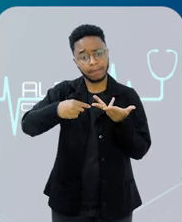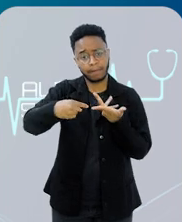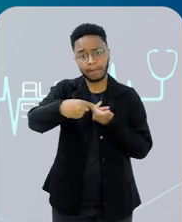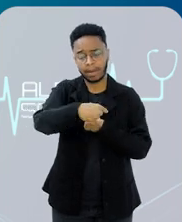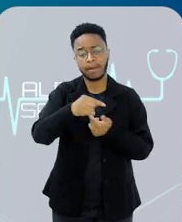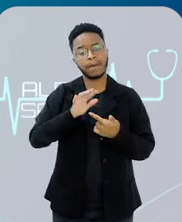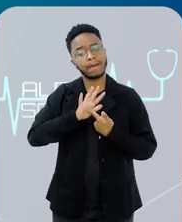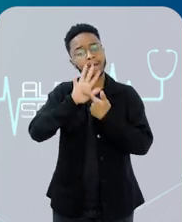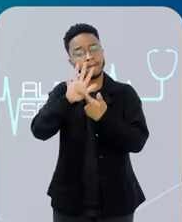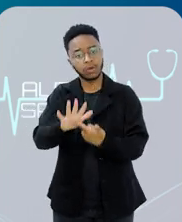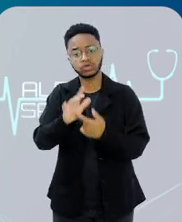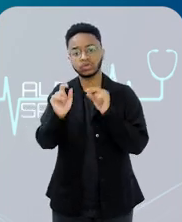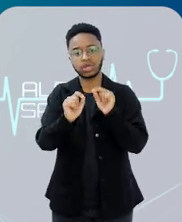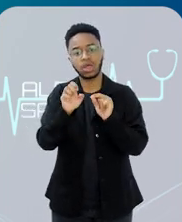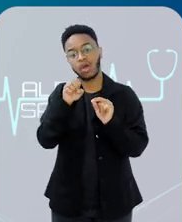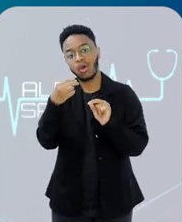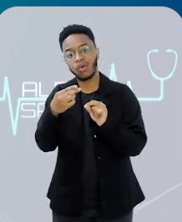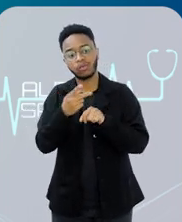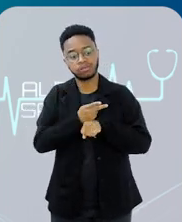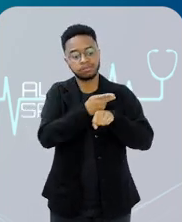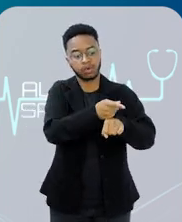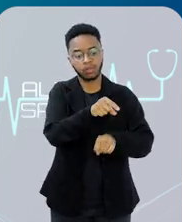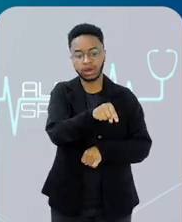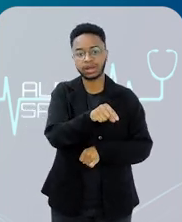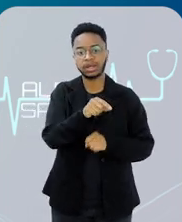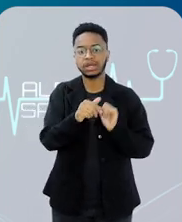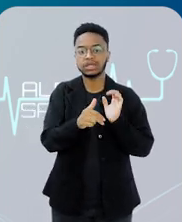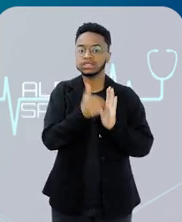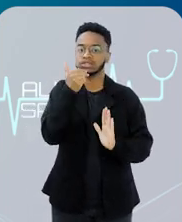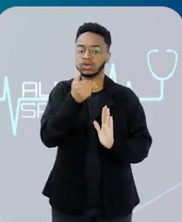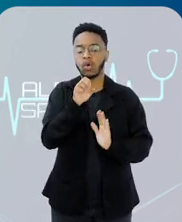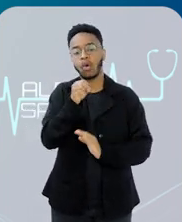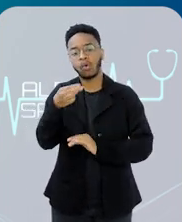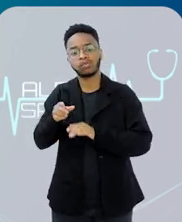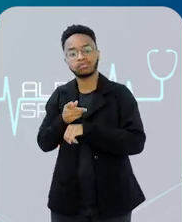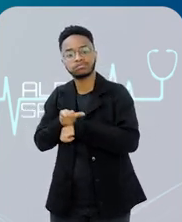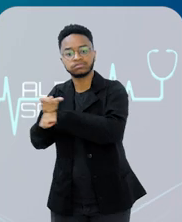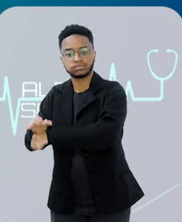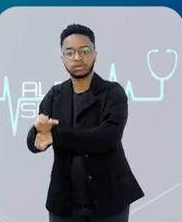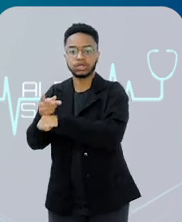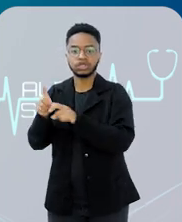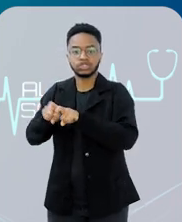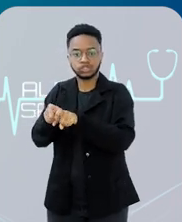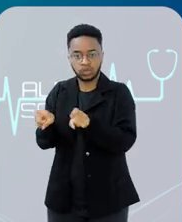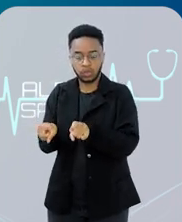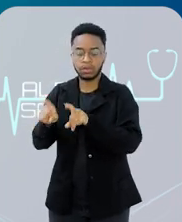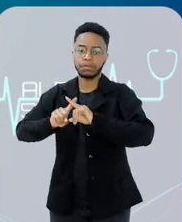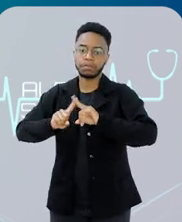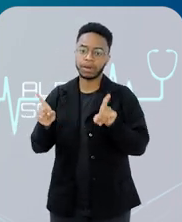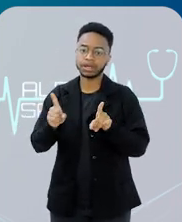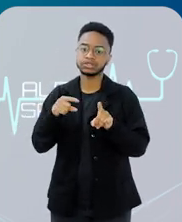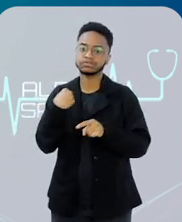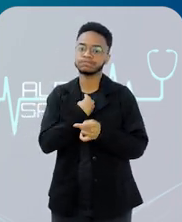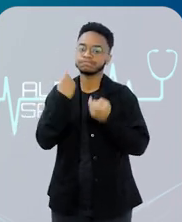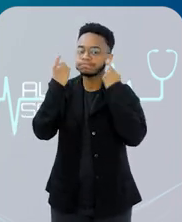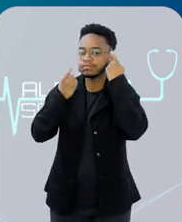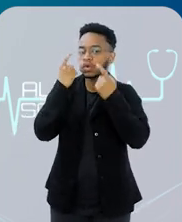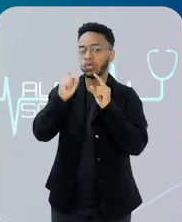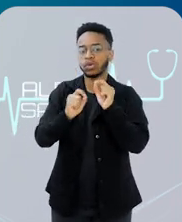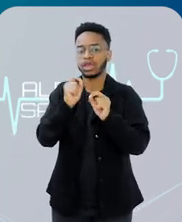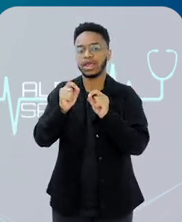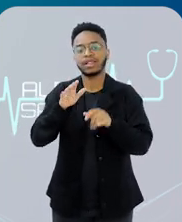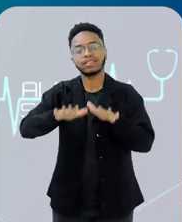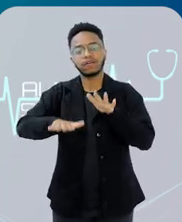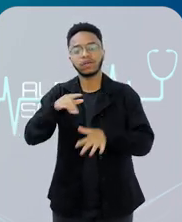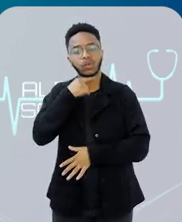que acabam trazendo ou para o cirurgião plástico, ou para o próprio gineco, e às vezes existe sempre a preocupação de estar